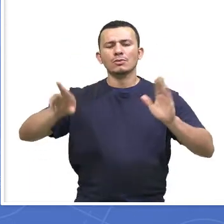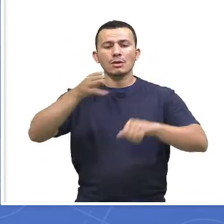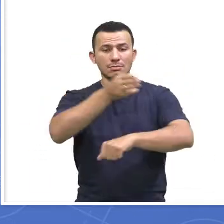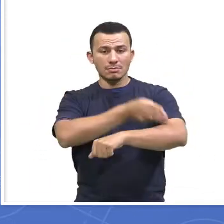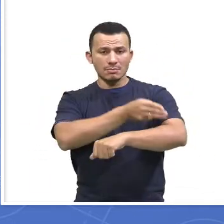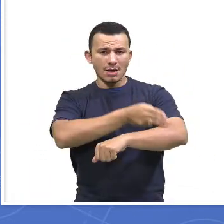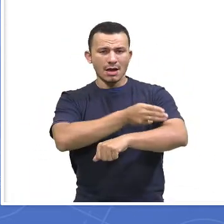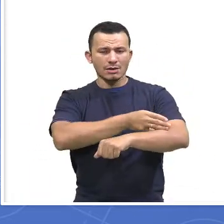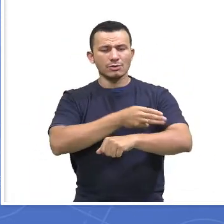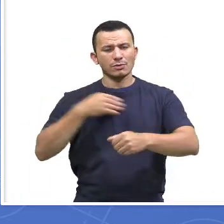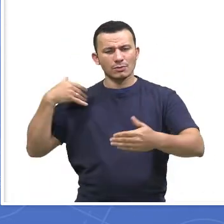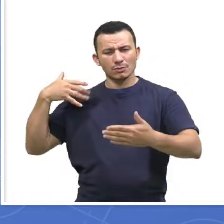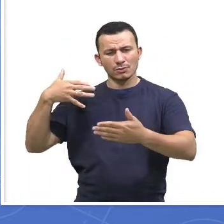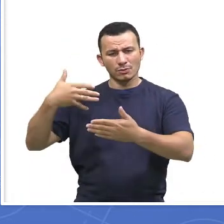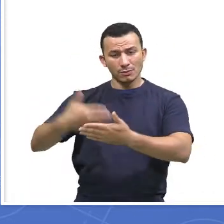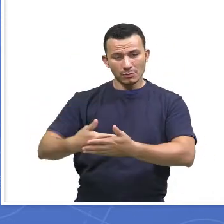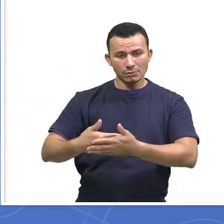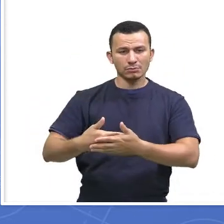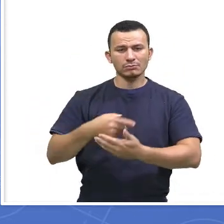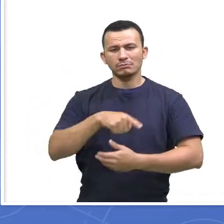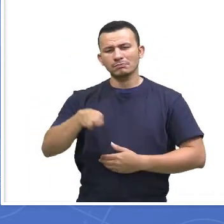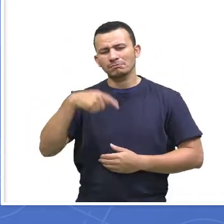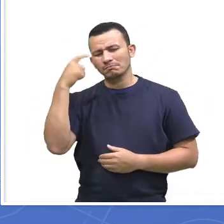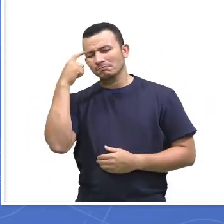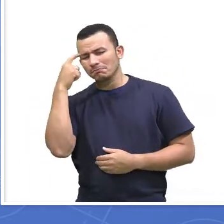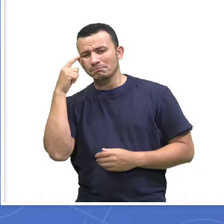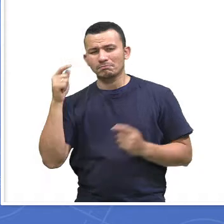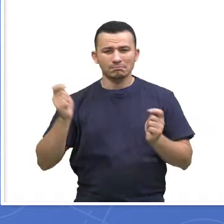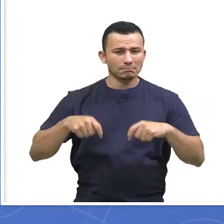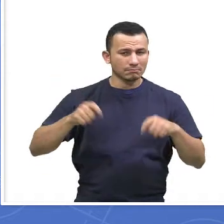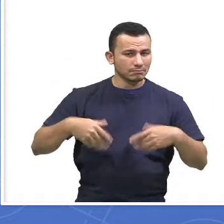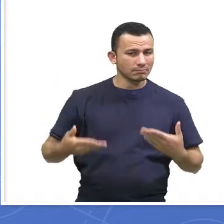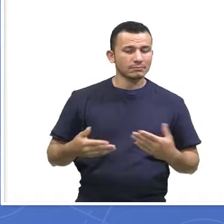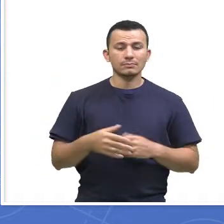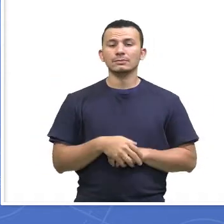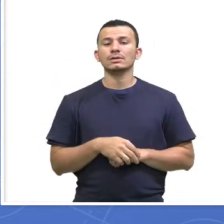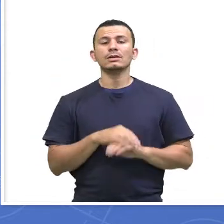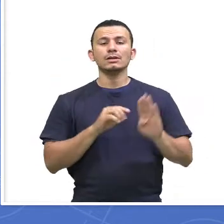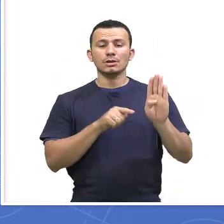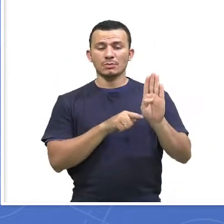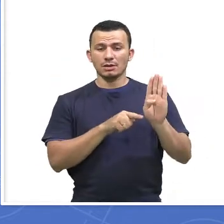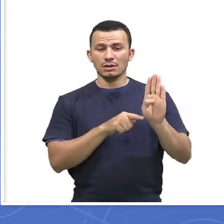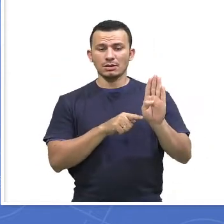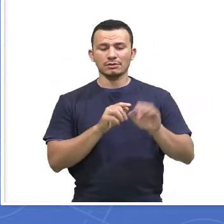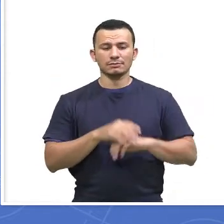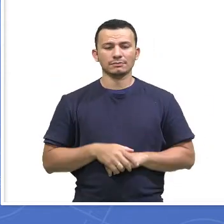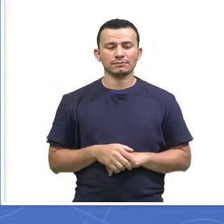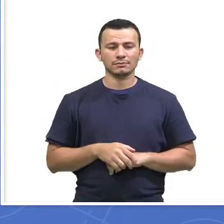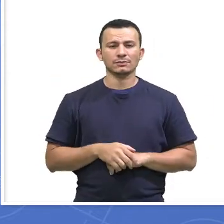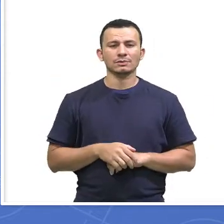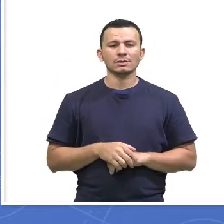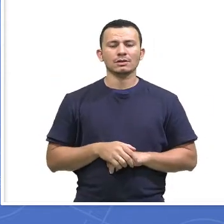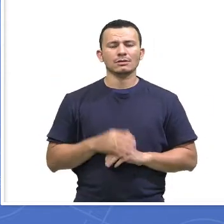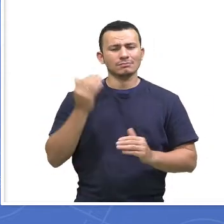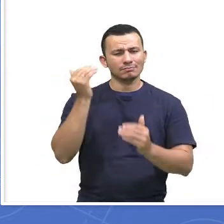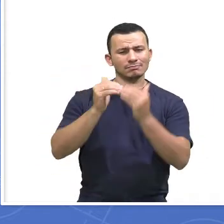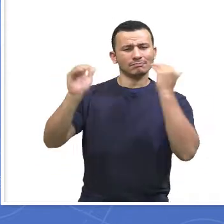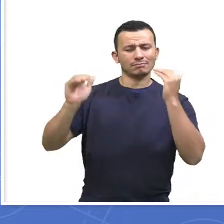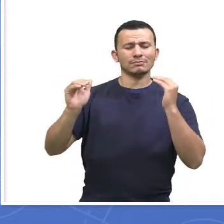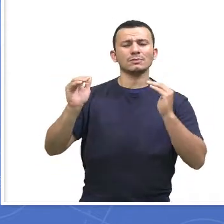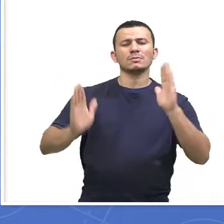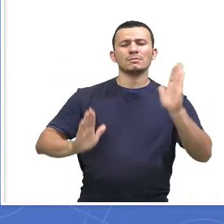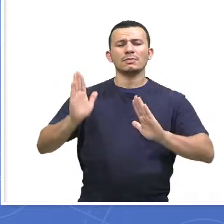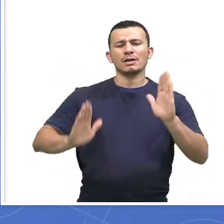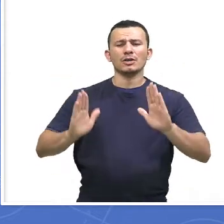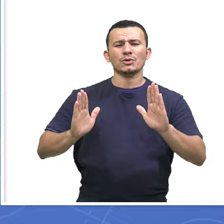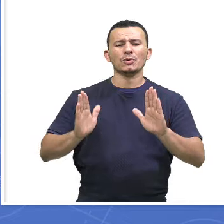questão aí já dá para analisar, né? Letra B. Uma total ruptura com a Idade Antiga, que,